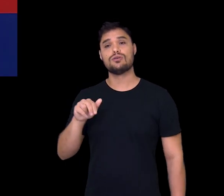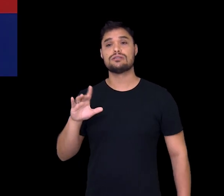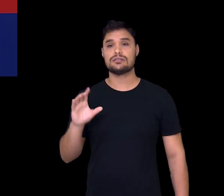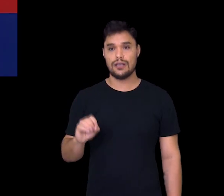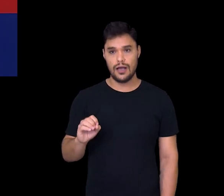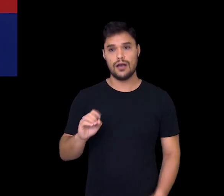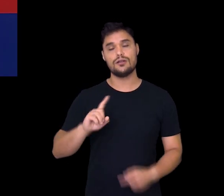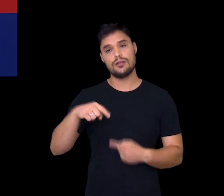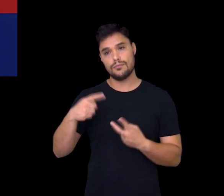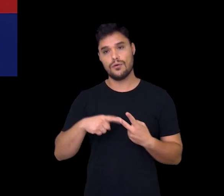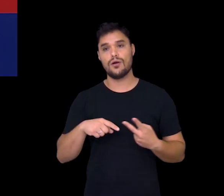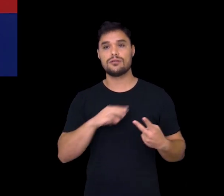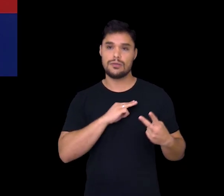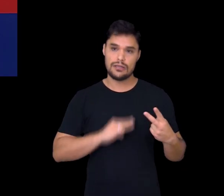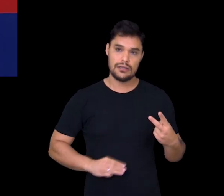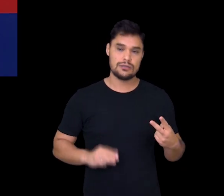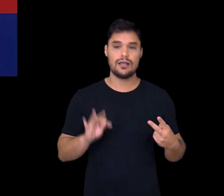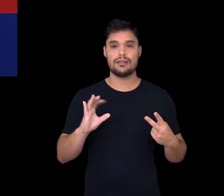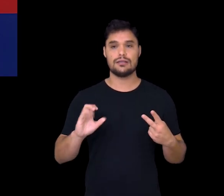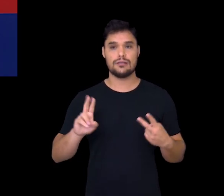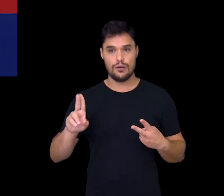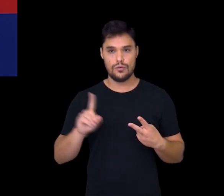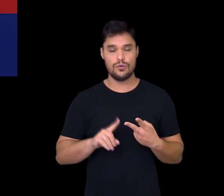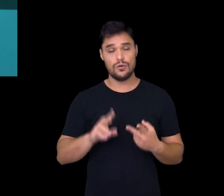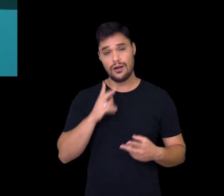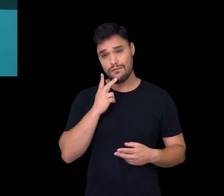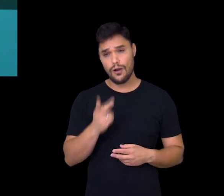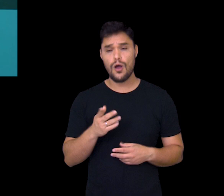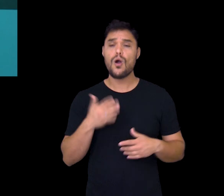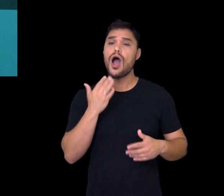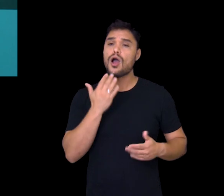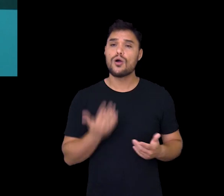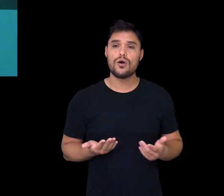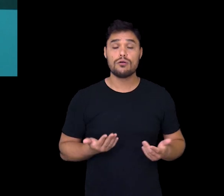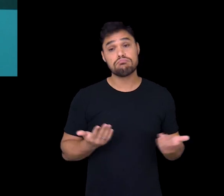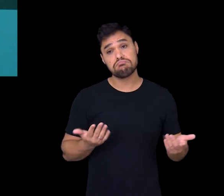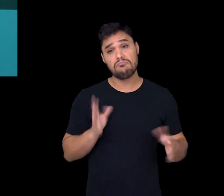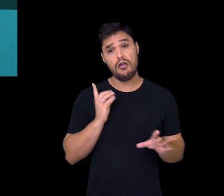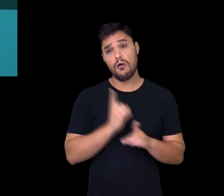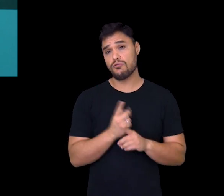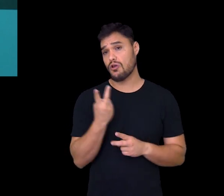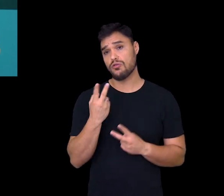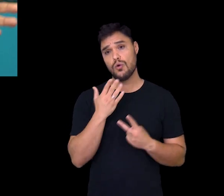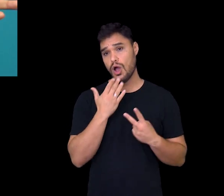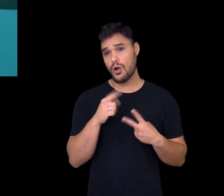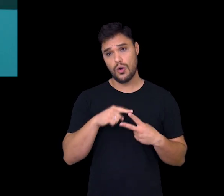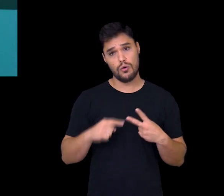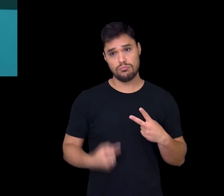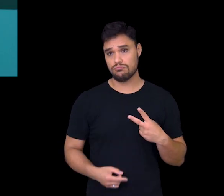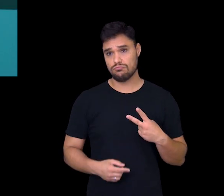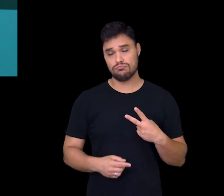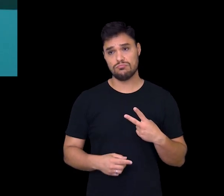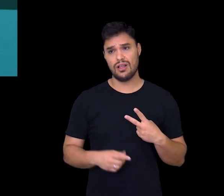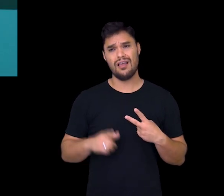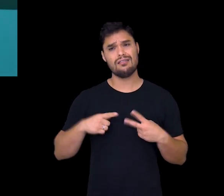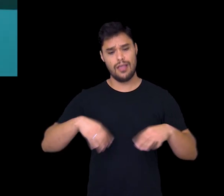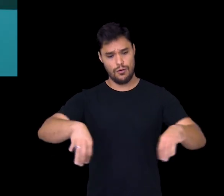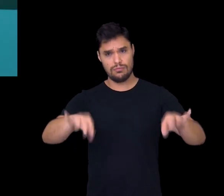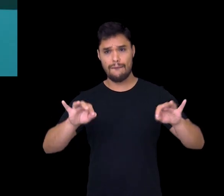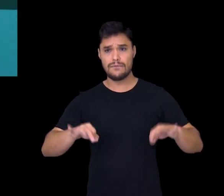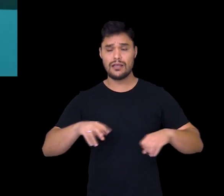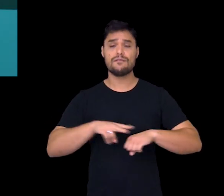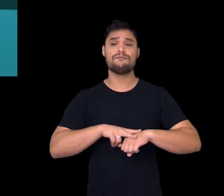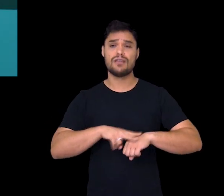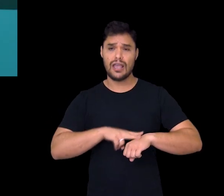do TCU, e ele falou assim, e que cor? Eu falei, olha, nós só encontramos 2 cores no mercado. Tem um tapete verde, que tem X